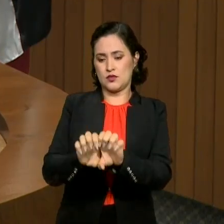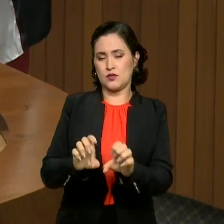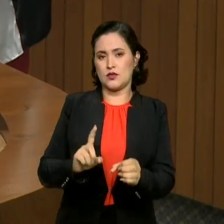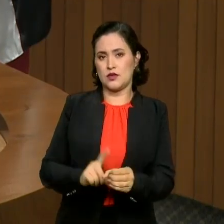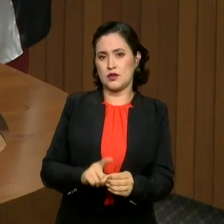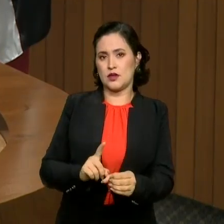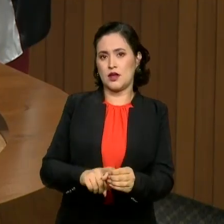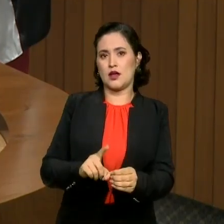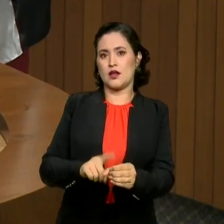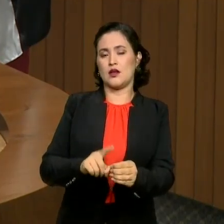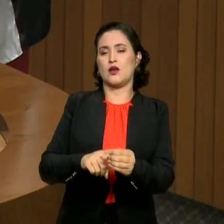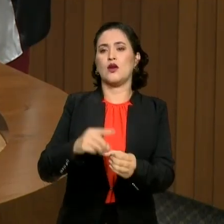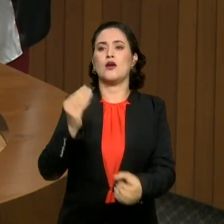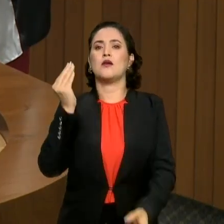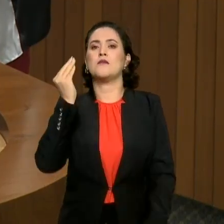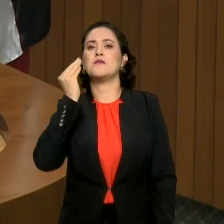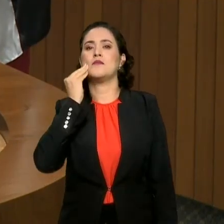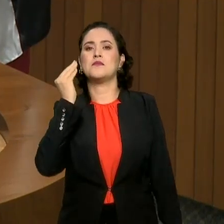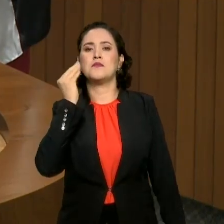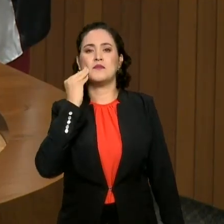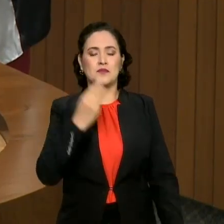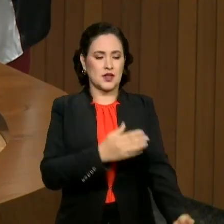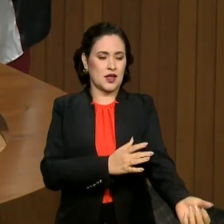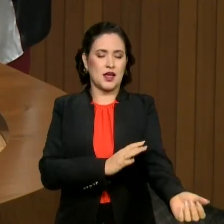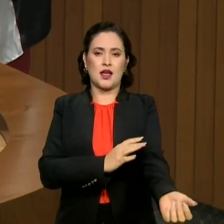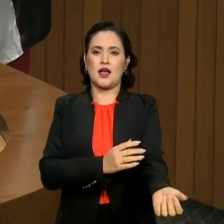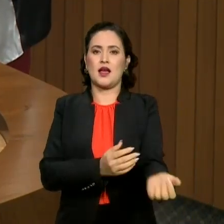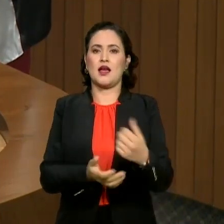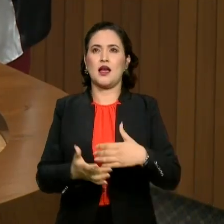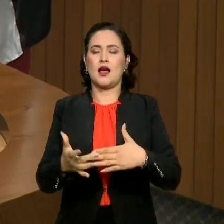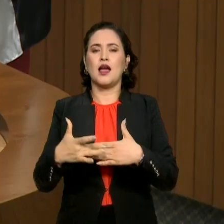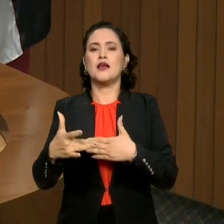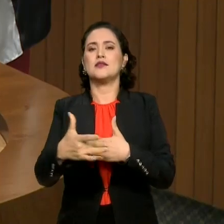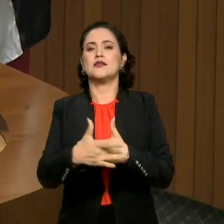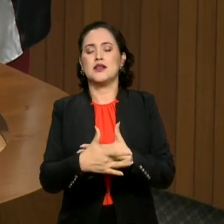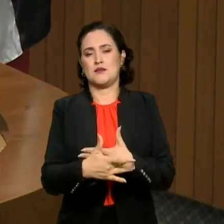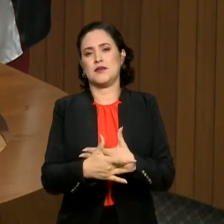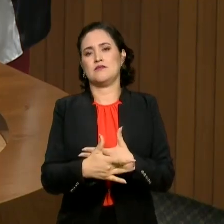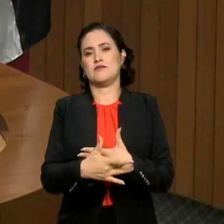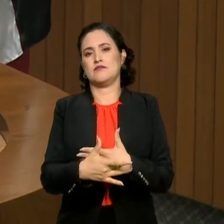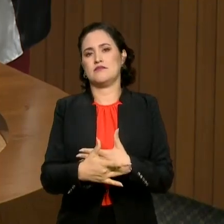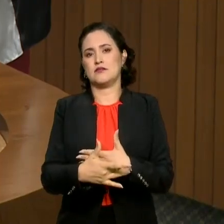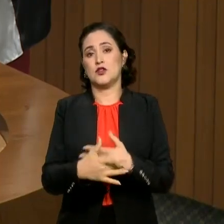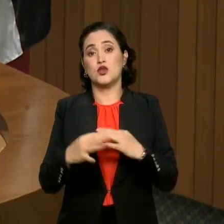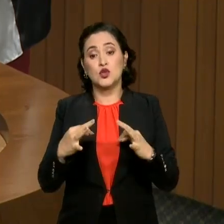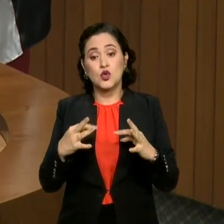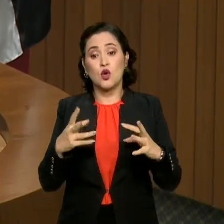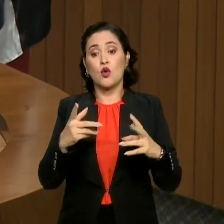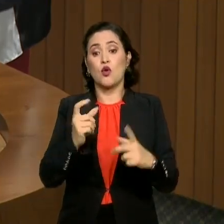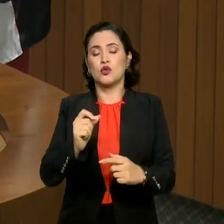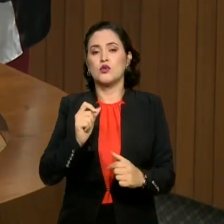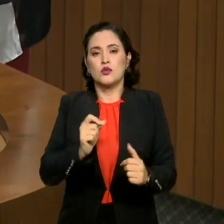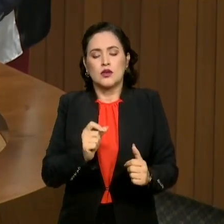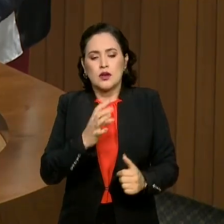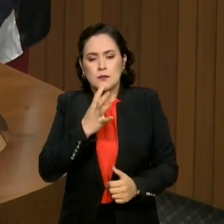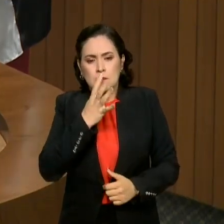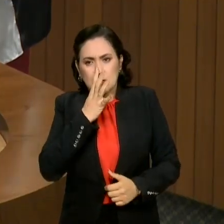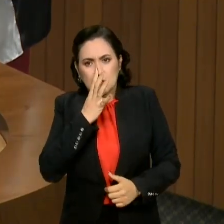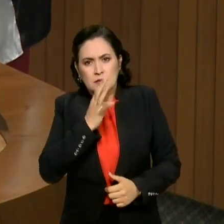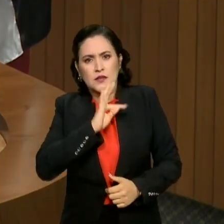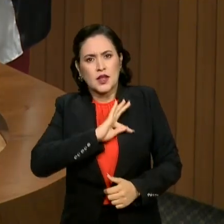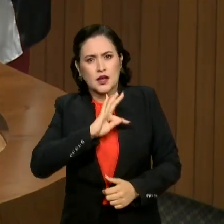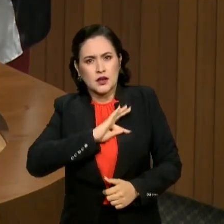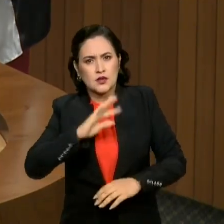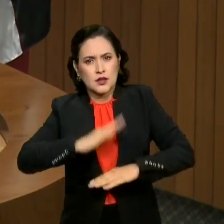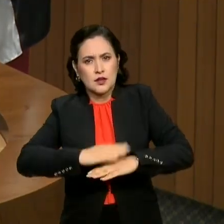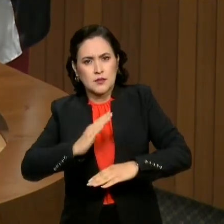testes. Todos os que acompanharam como técnicos independentes sabem que houve erros em massa